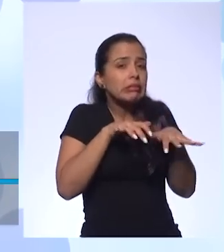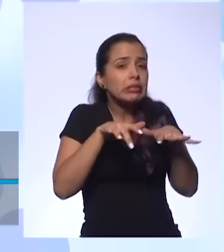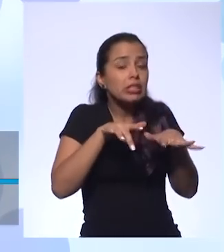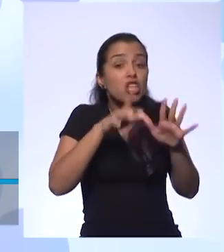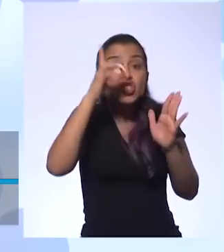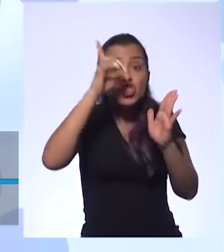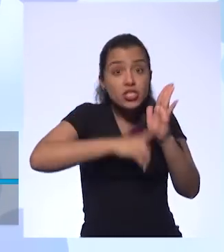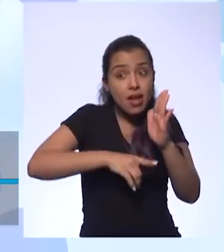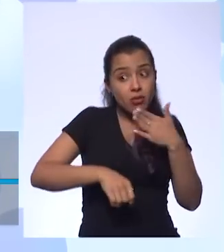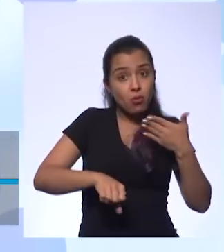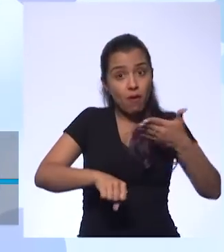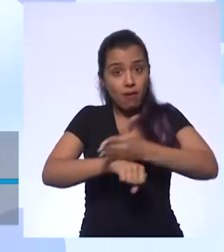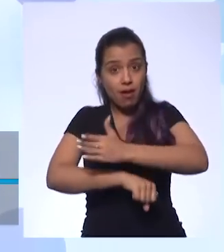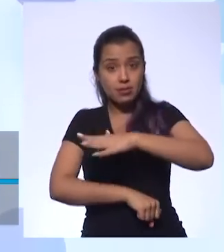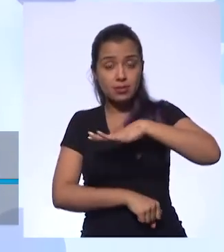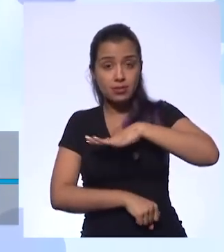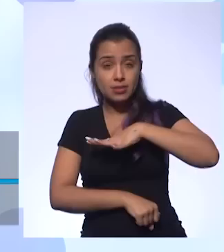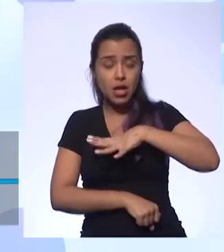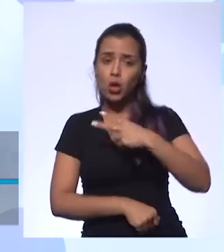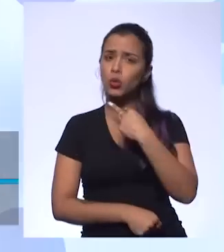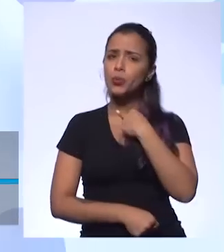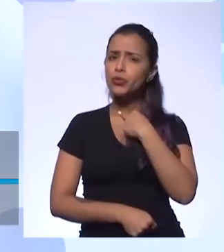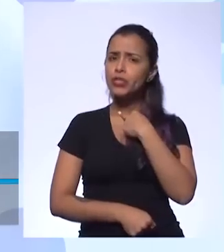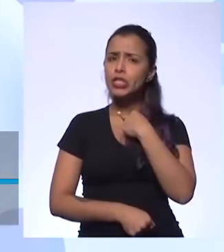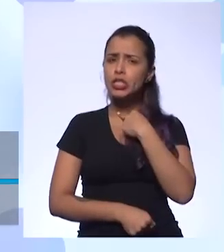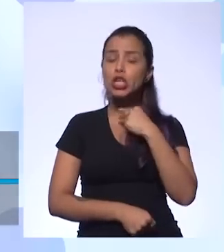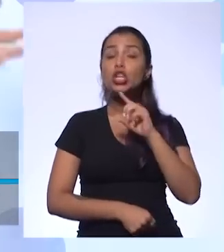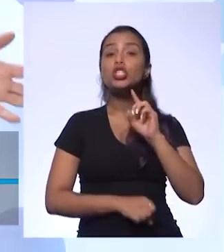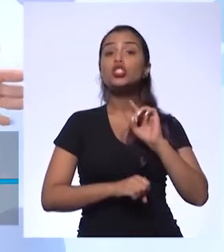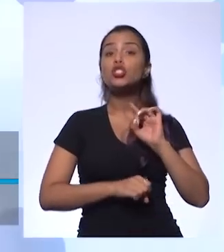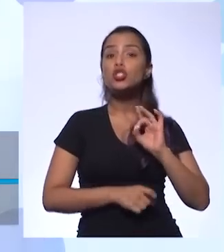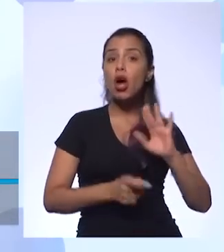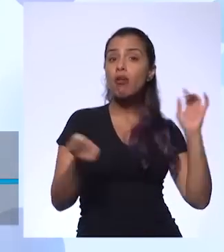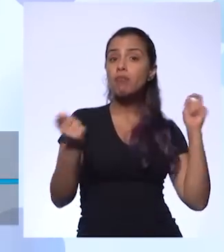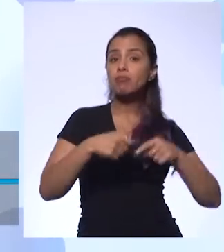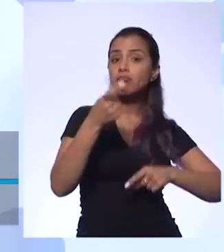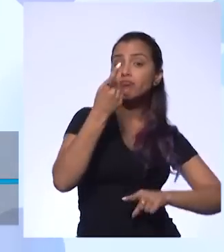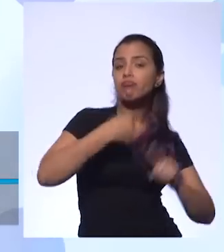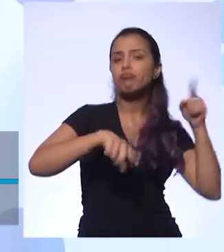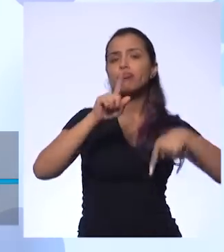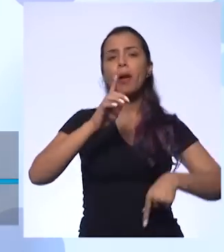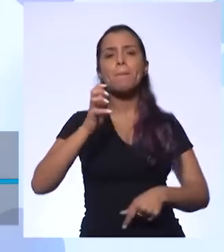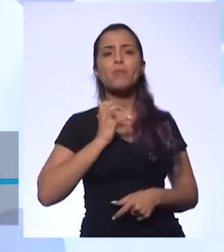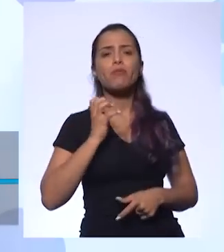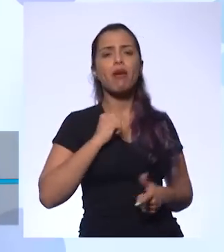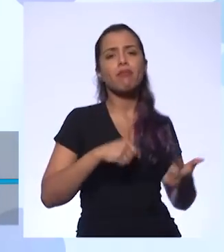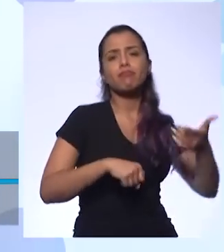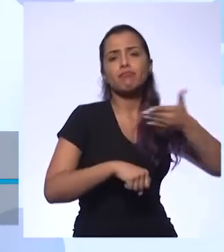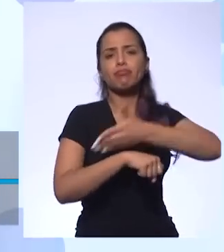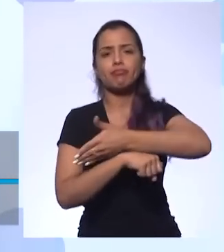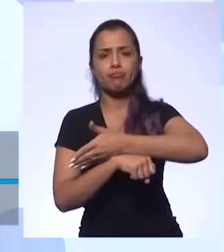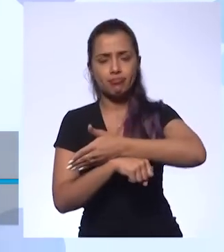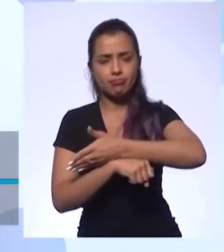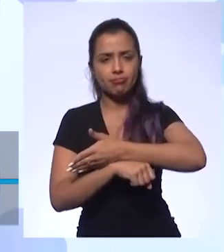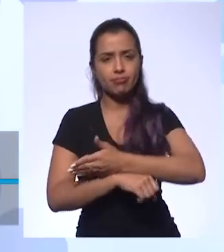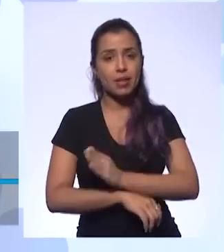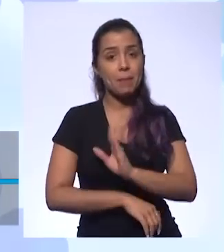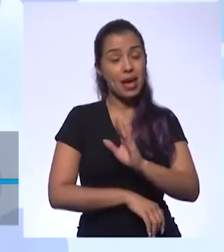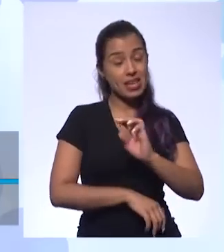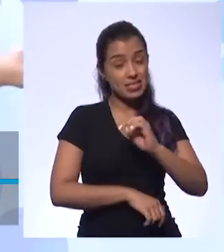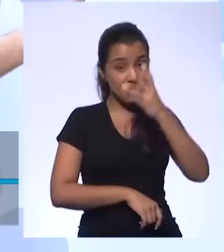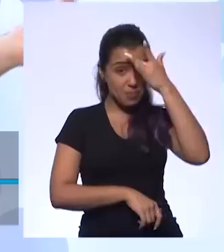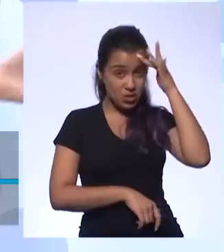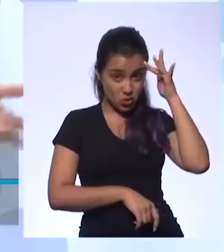direito. Eles só tinham direito se virassem burgueses. Mas como você sabe que é história, quem é proletário quase que está condenado a continuar a ser